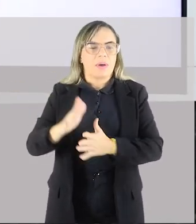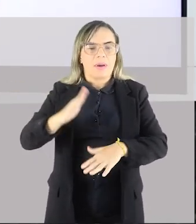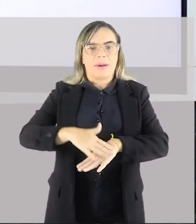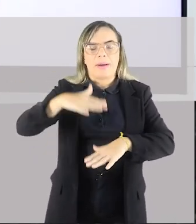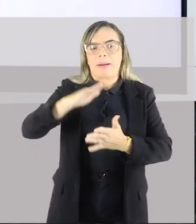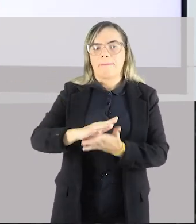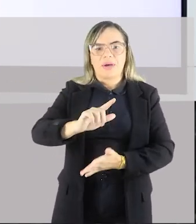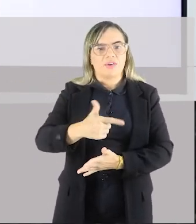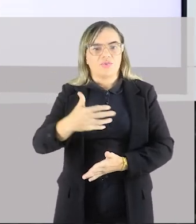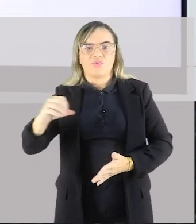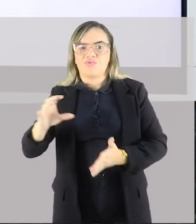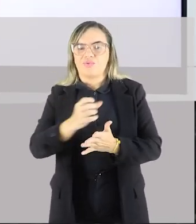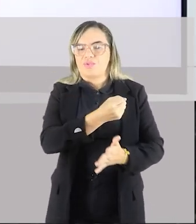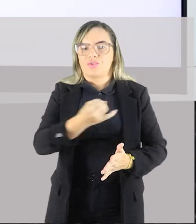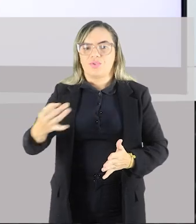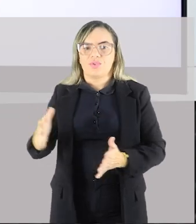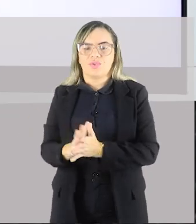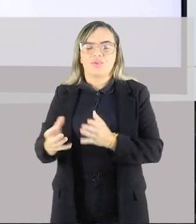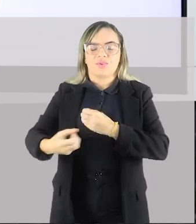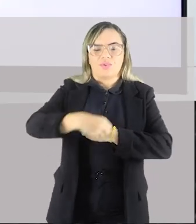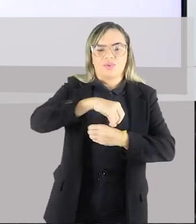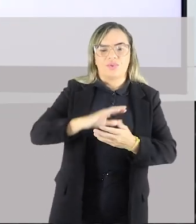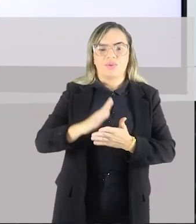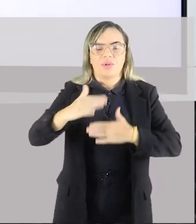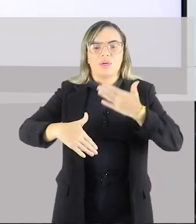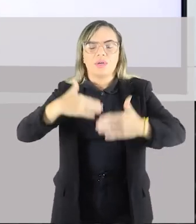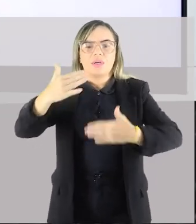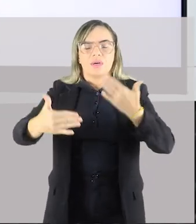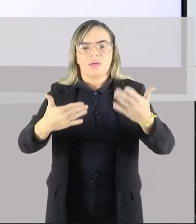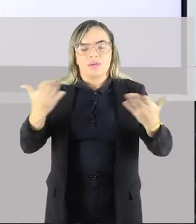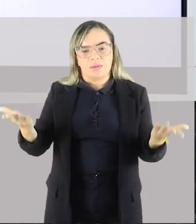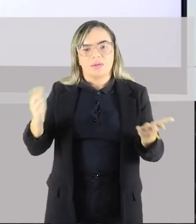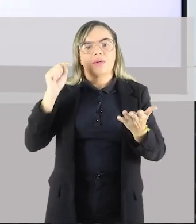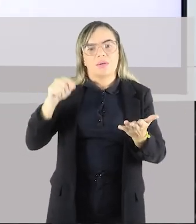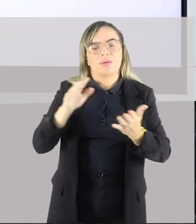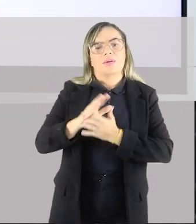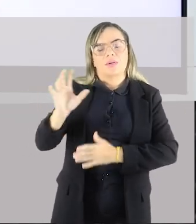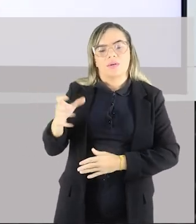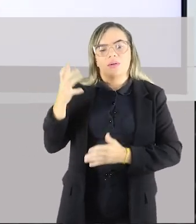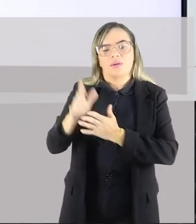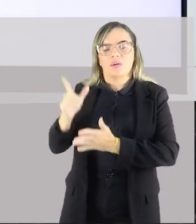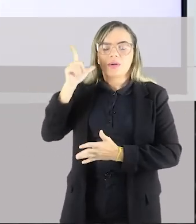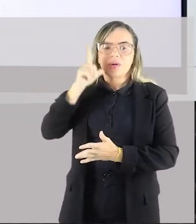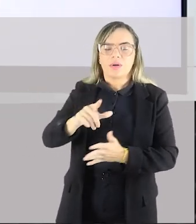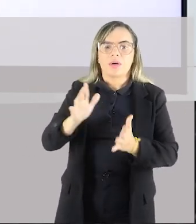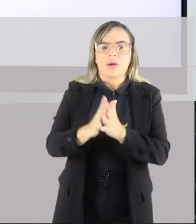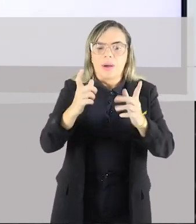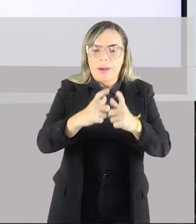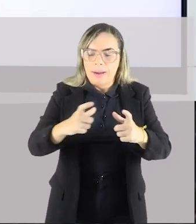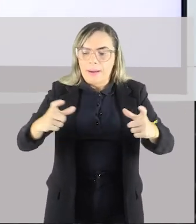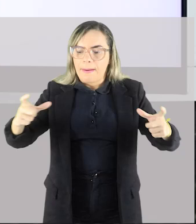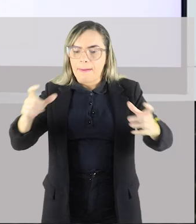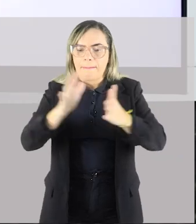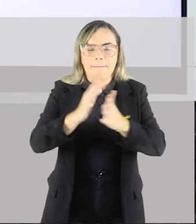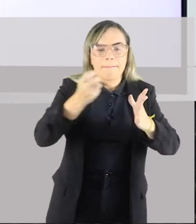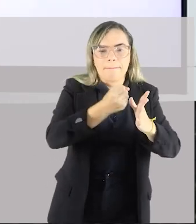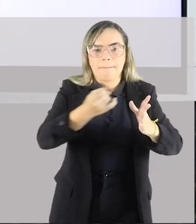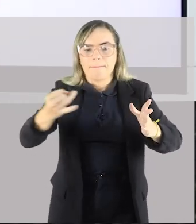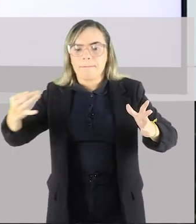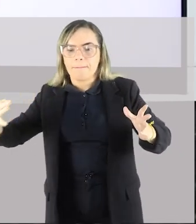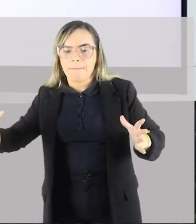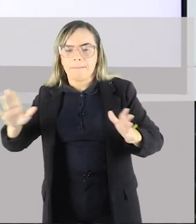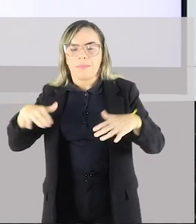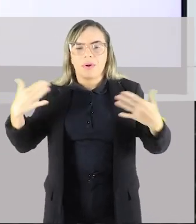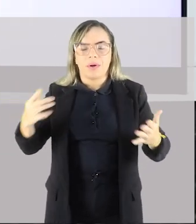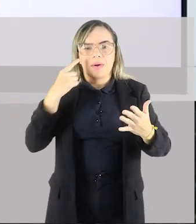20 moléculas durante todo esse processo. Ou seja, a gente realmente consegue ter uma maior quantidade, né,